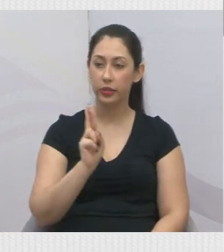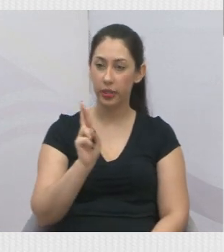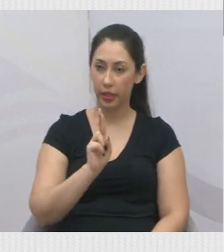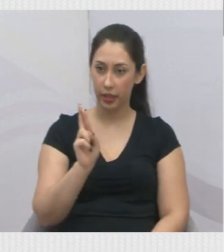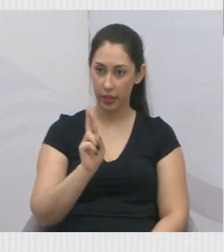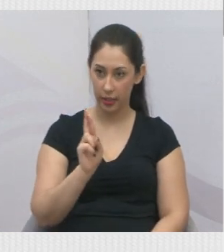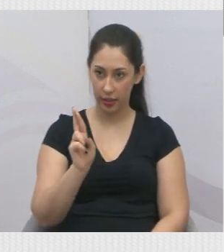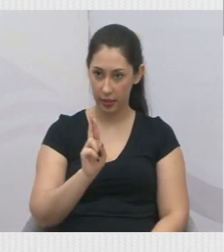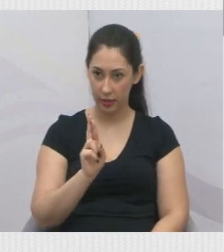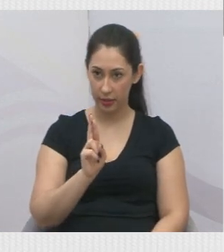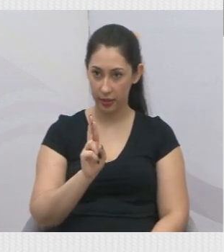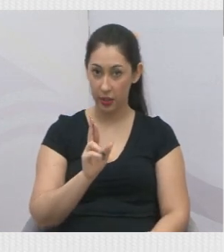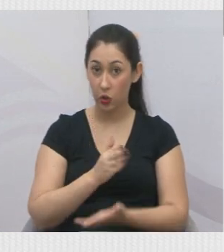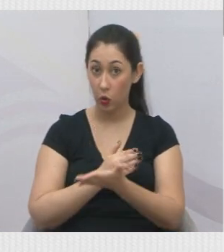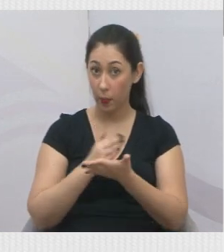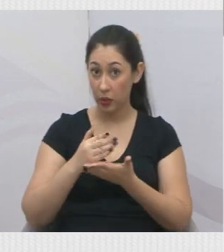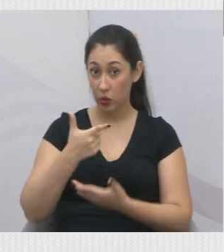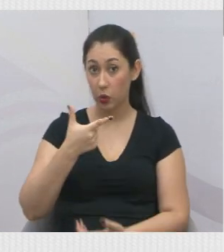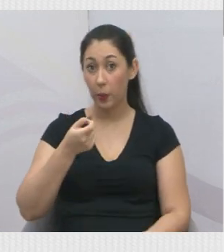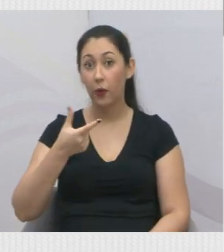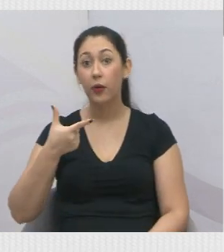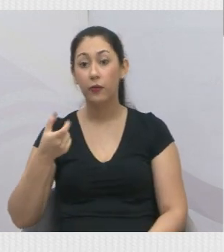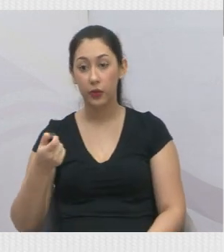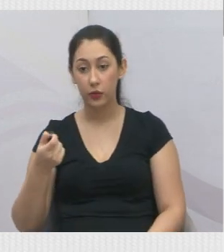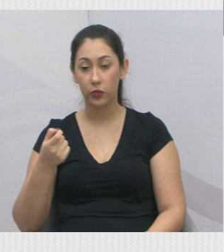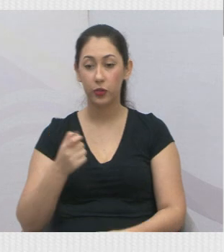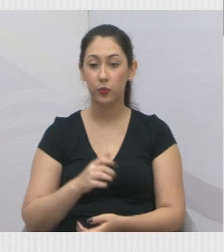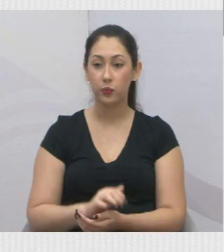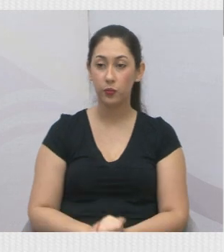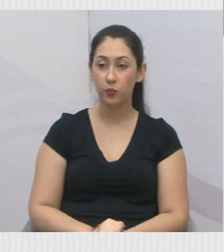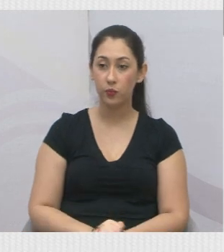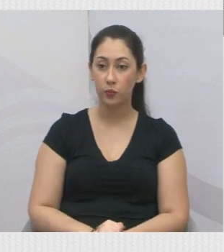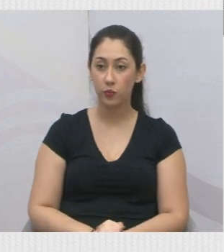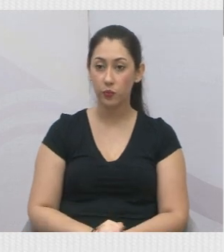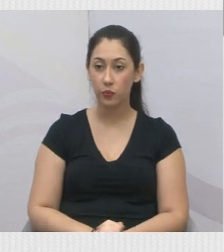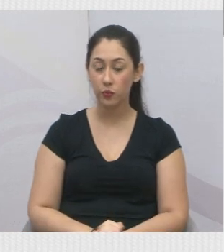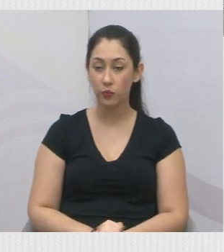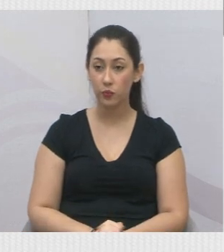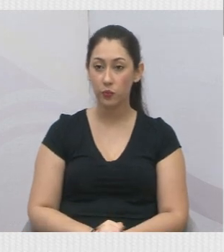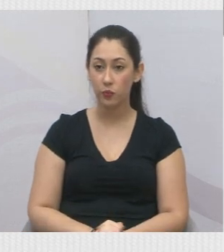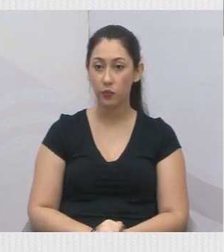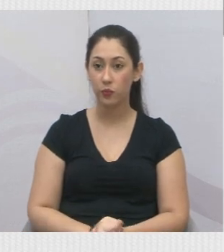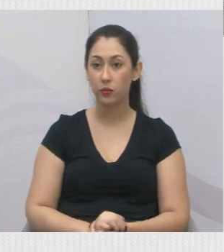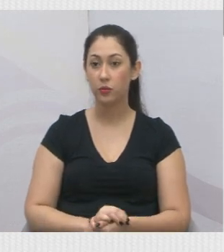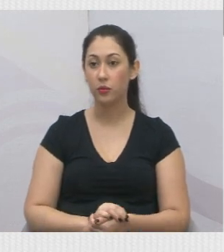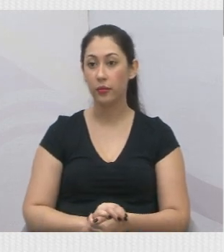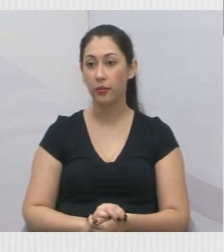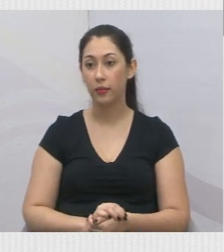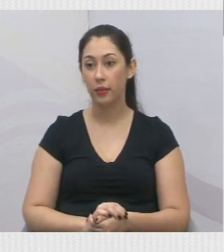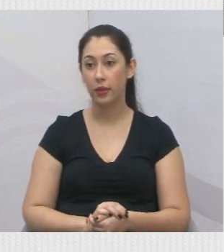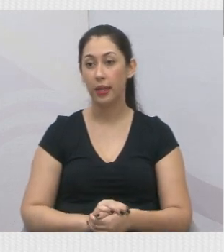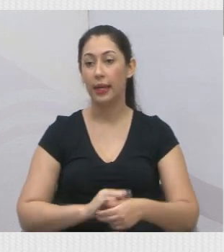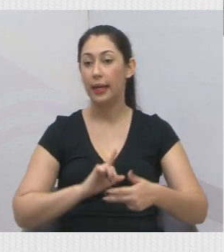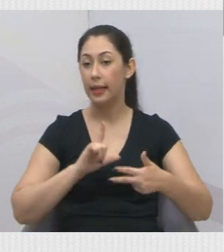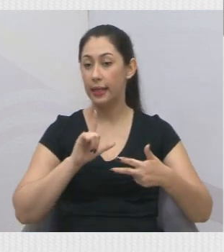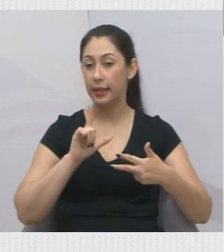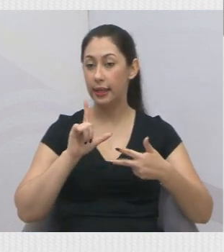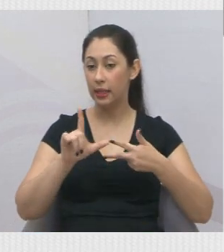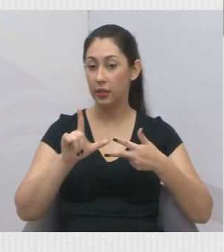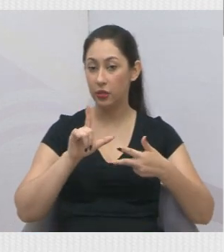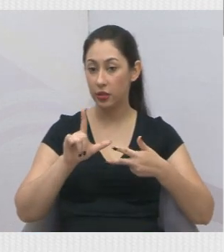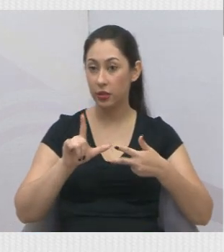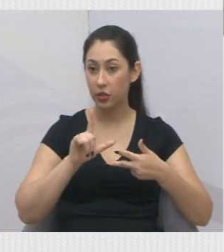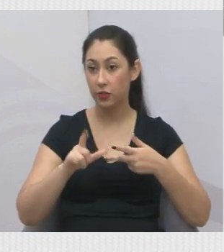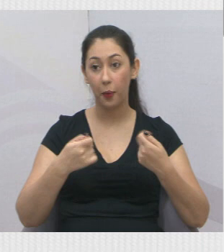R$ 25.743.140, que veio de 2020 para 2021 para pagamento. O Legislativo, que é essa casa, teve um